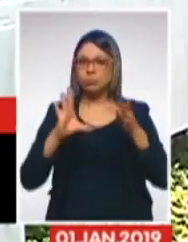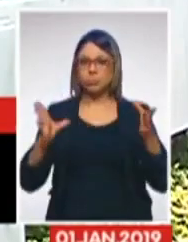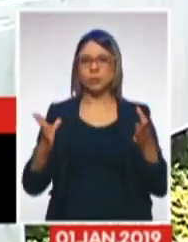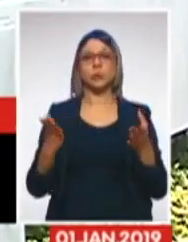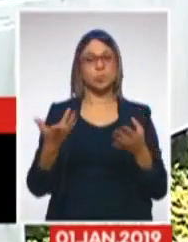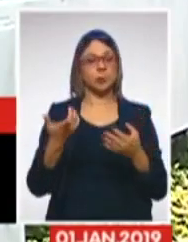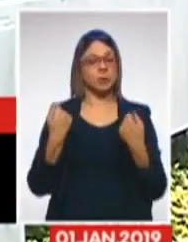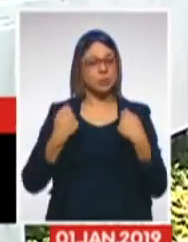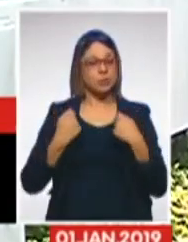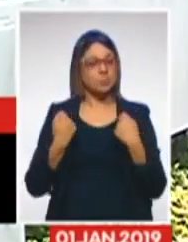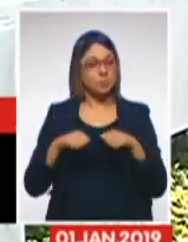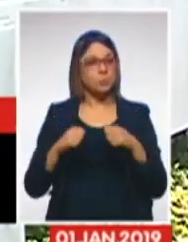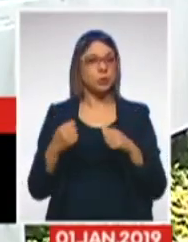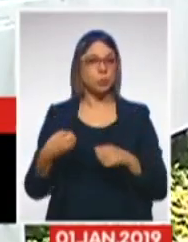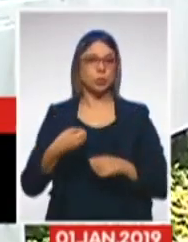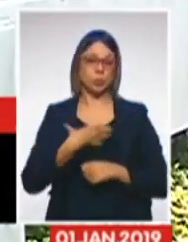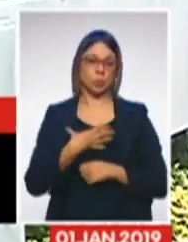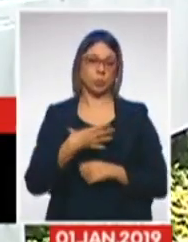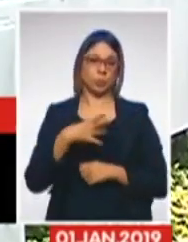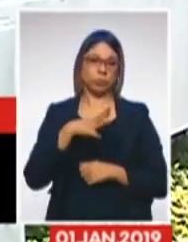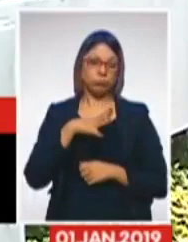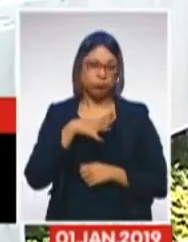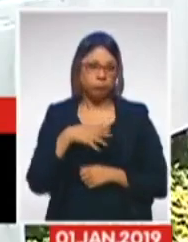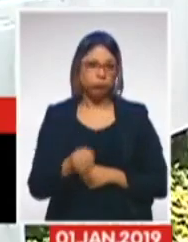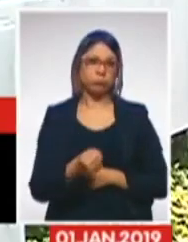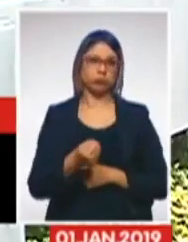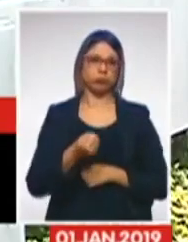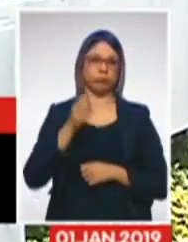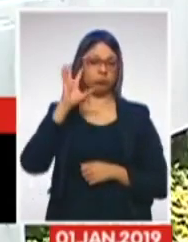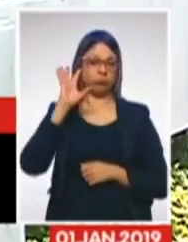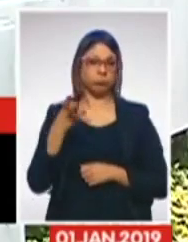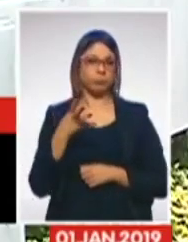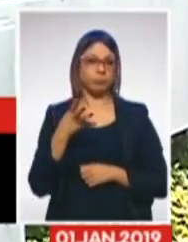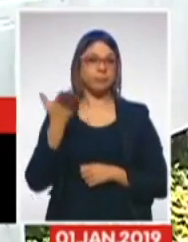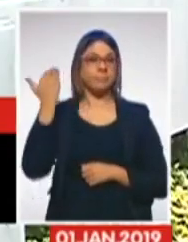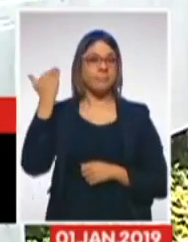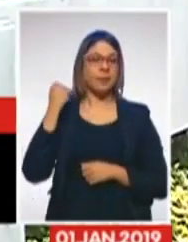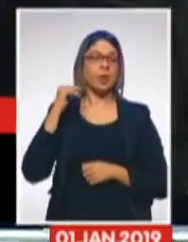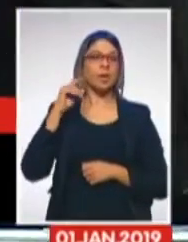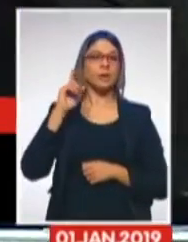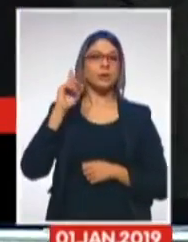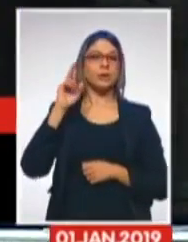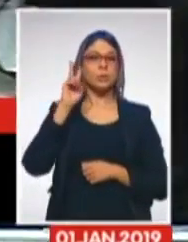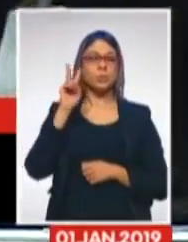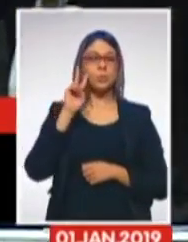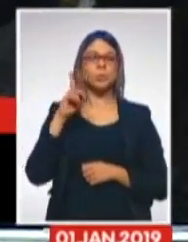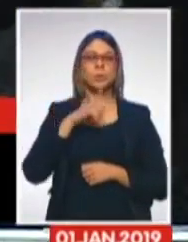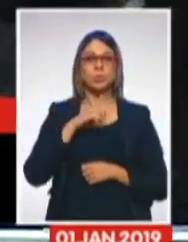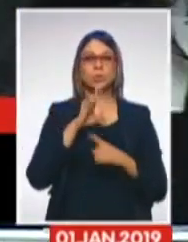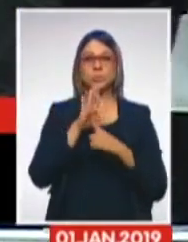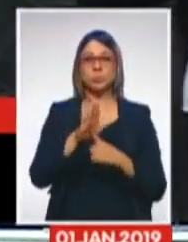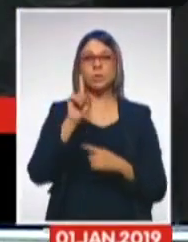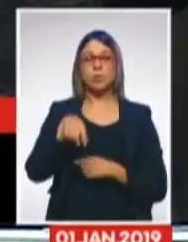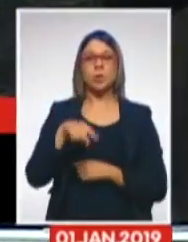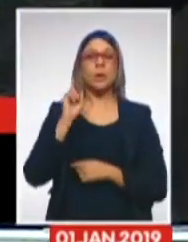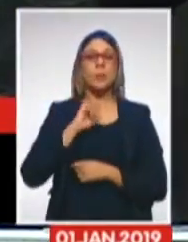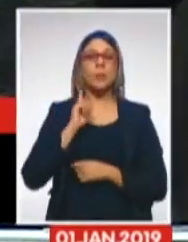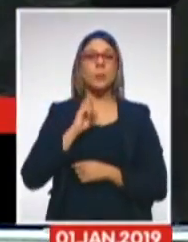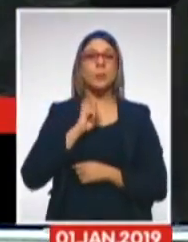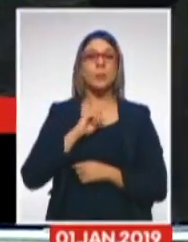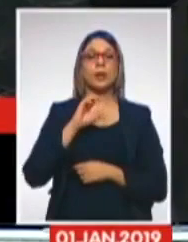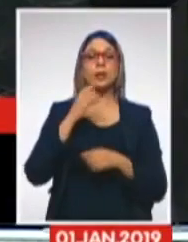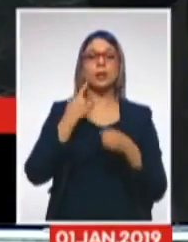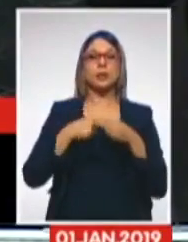novas atitudes. Como disse um dos maiores escritores brasileiros de todos os tempos, o mineiro de